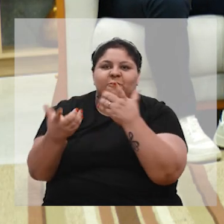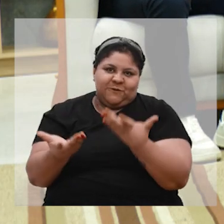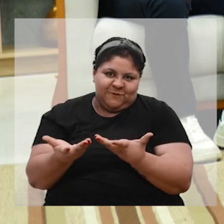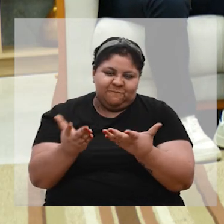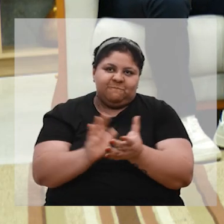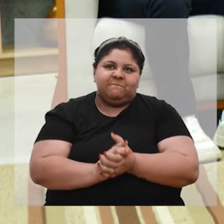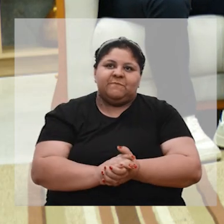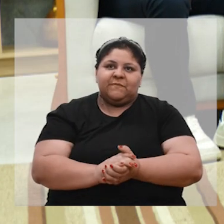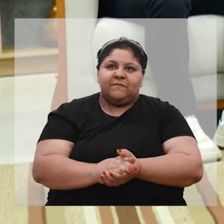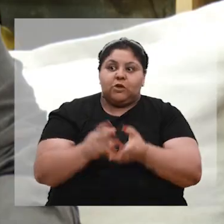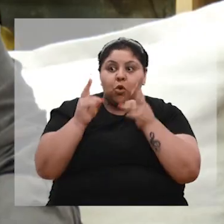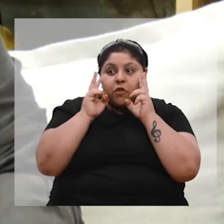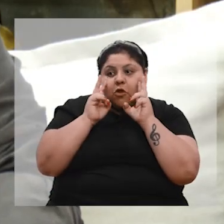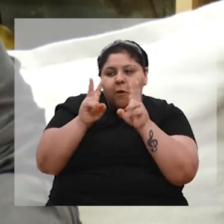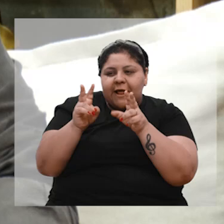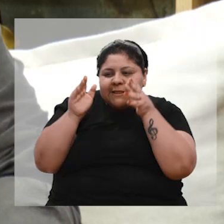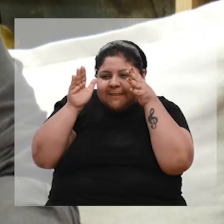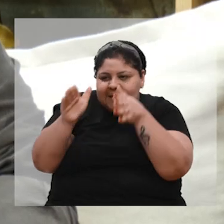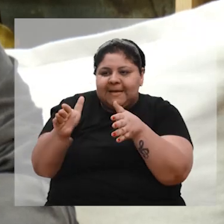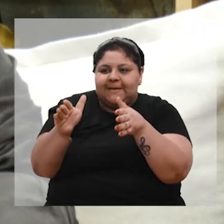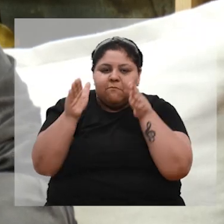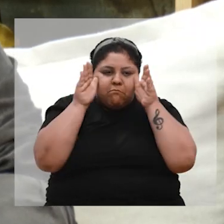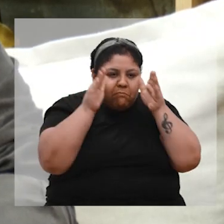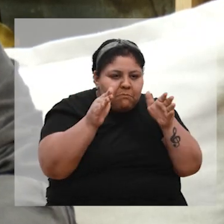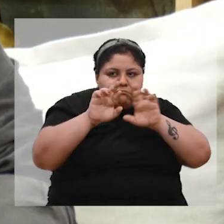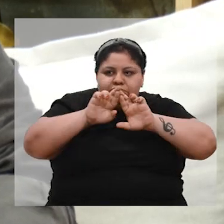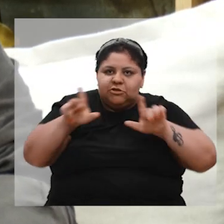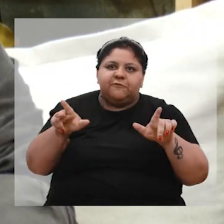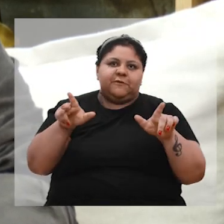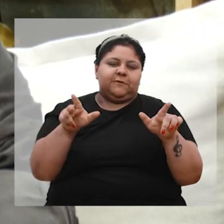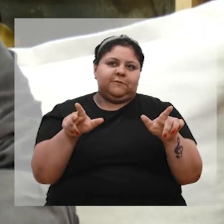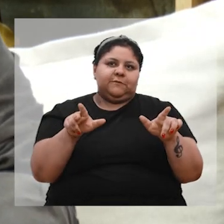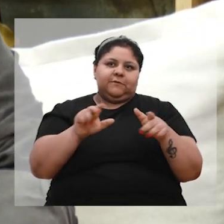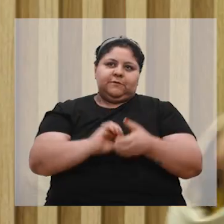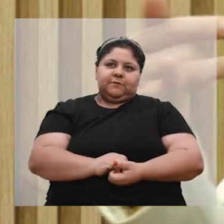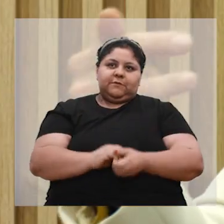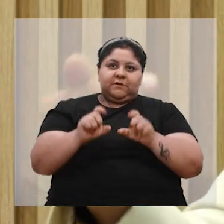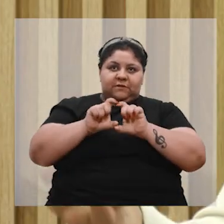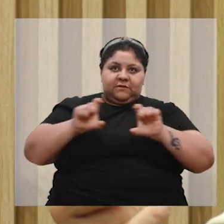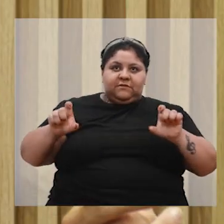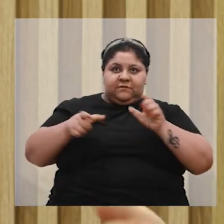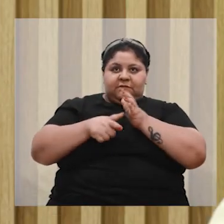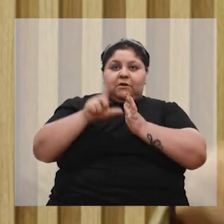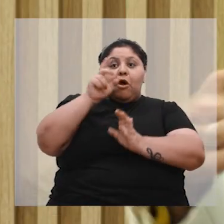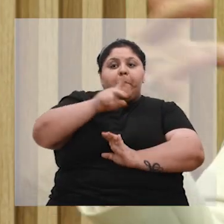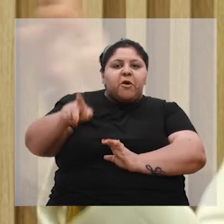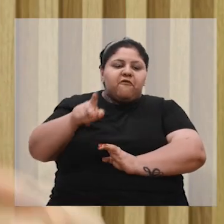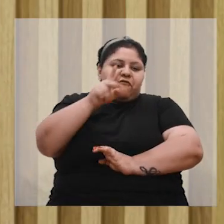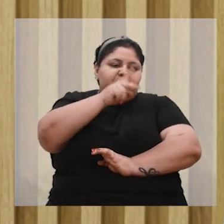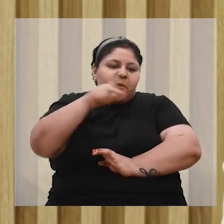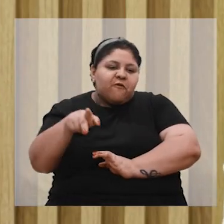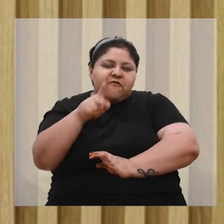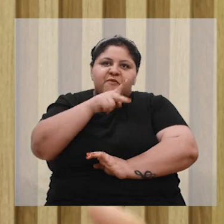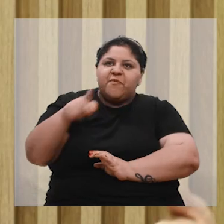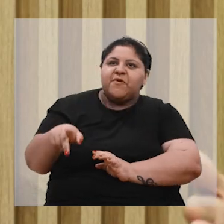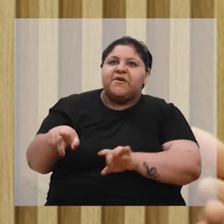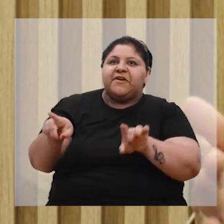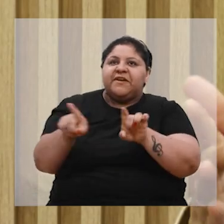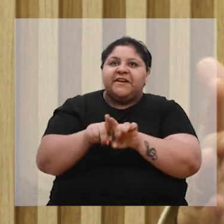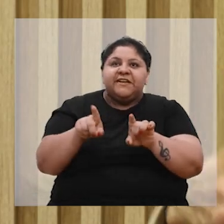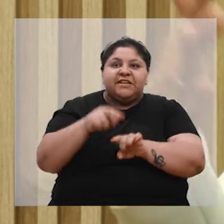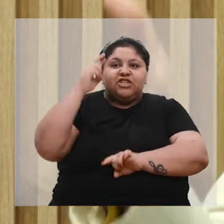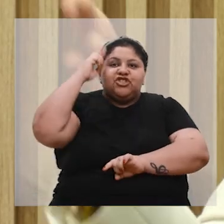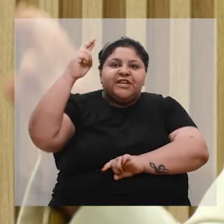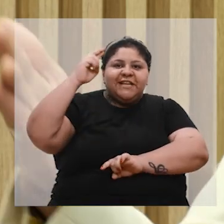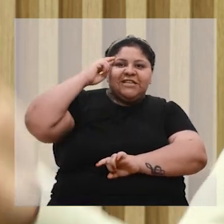com seres humanos. Então, o teu olhar tem que ser diferente. Então, aquela frase que eu falei lá no início, prof, também se